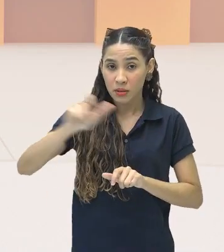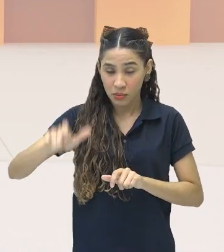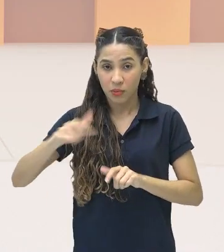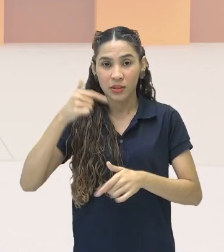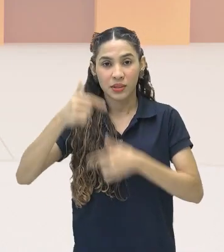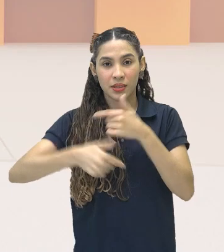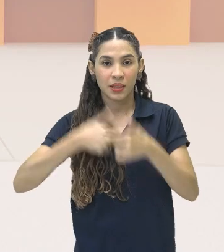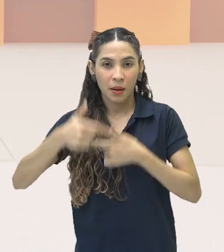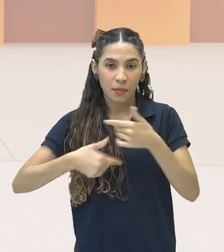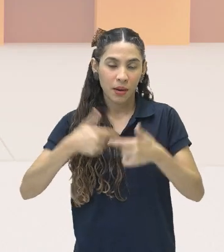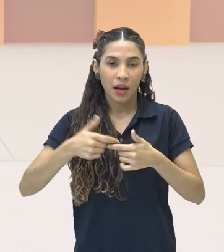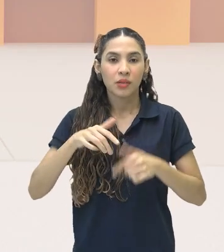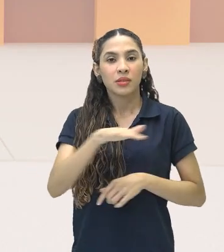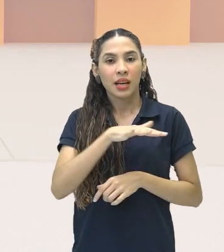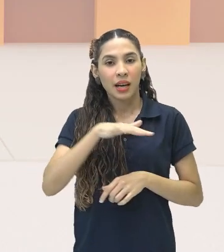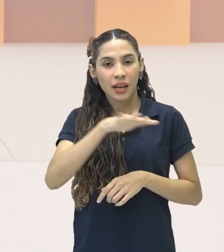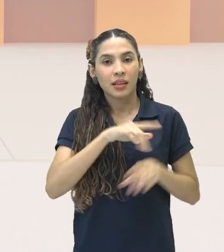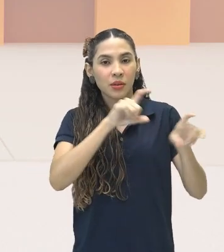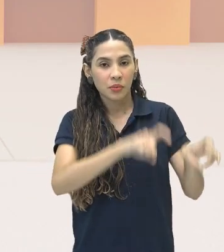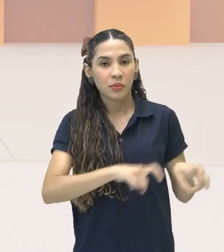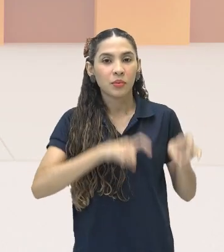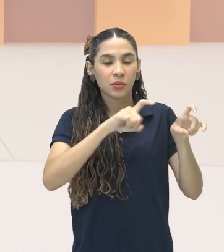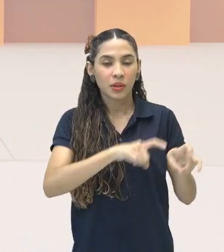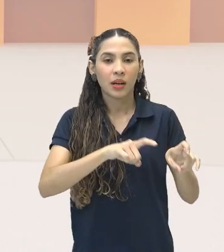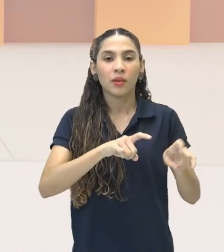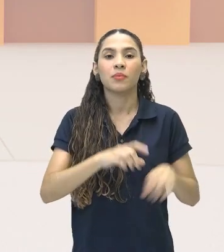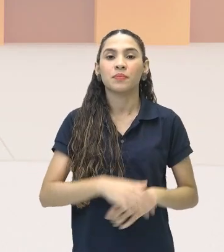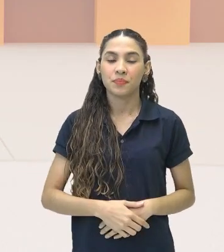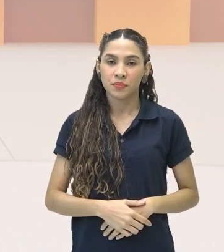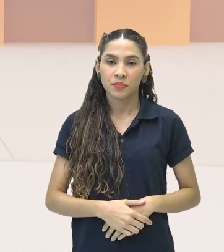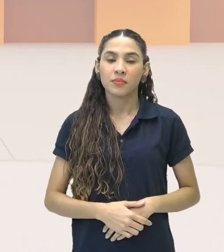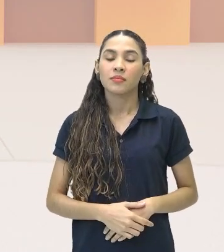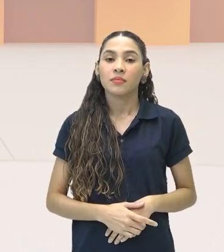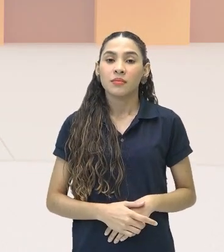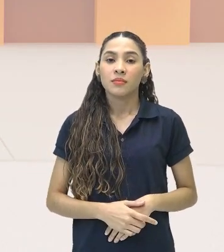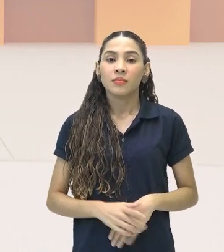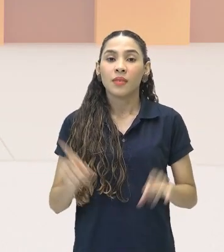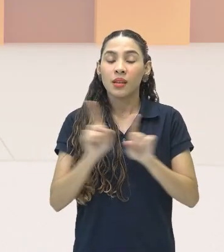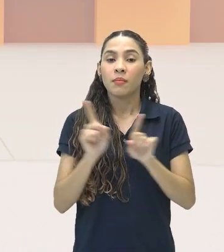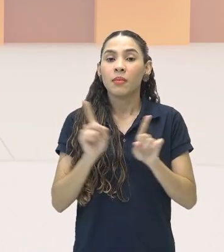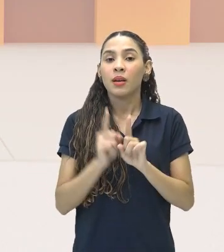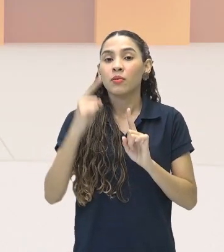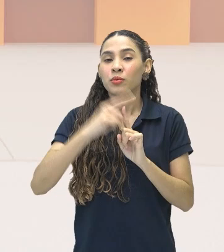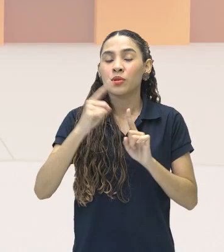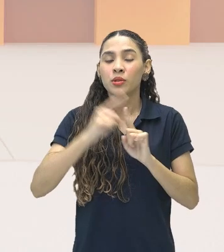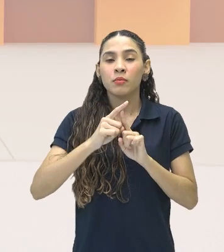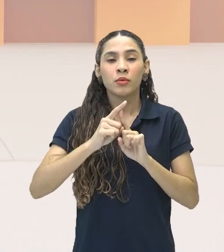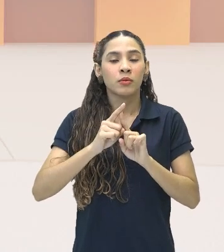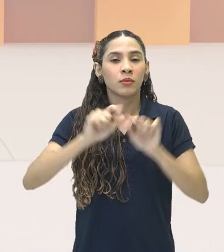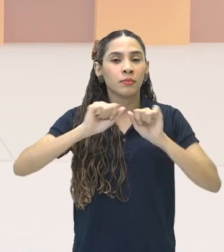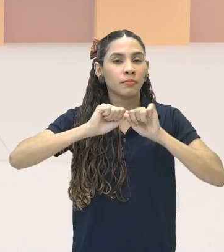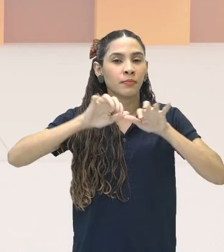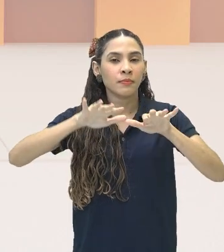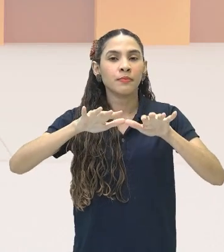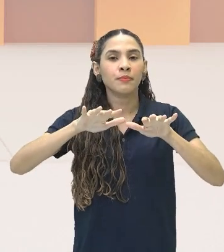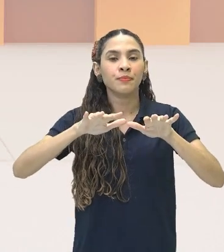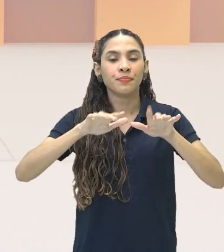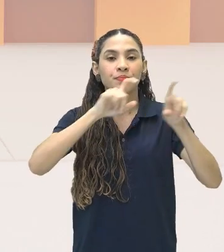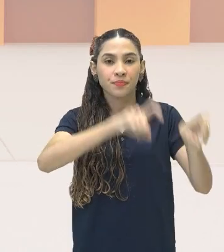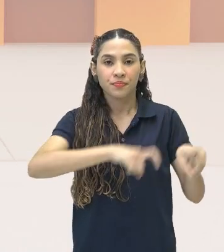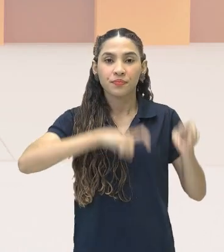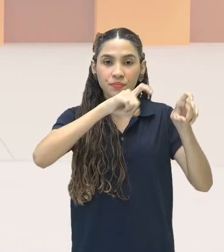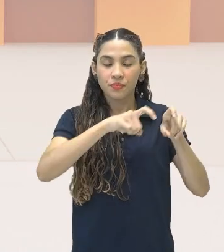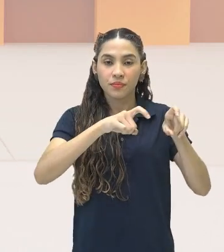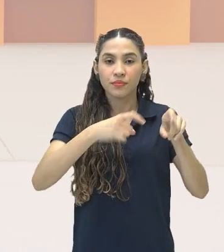trabalham nessas áreas, que abrangem também um trabalho vasto na agricultura de